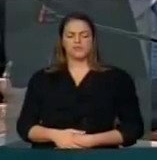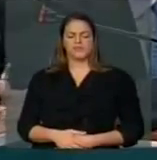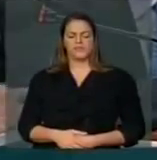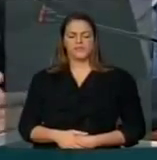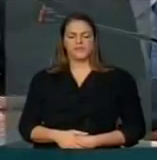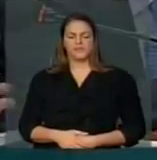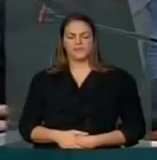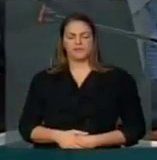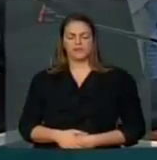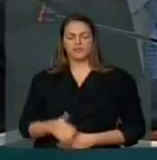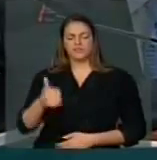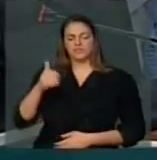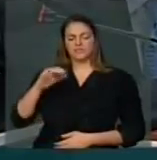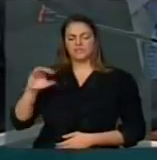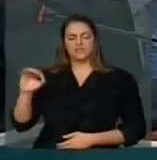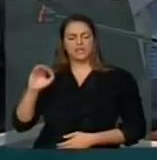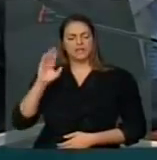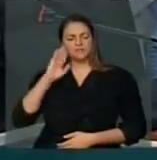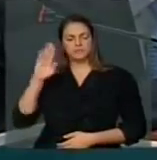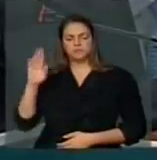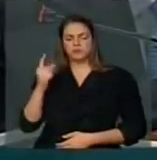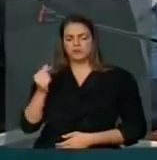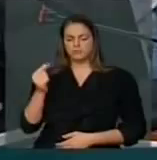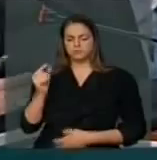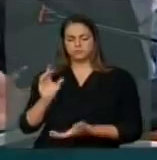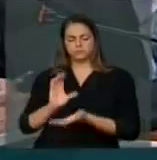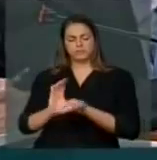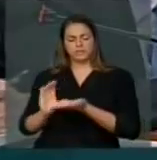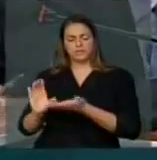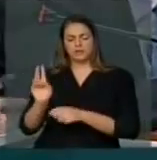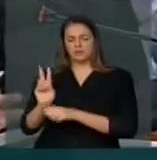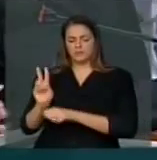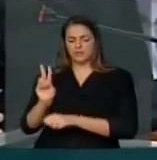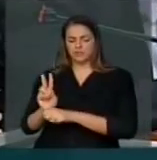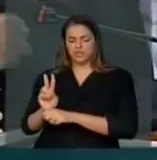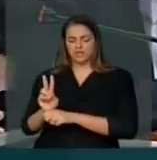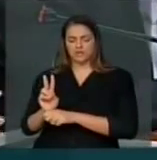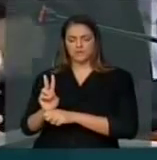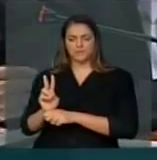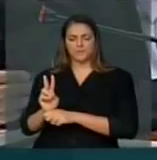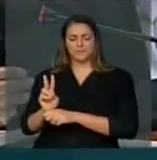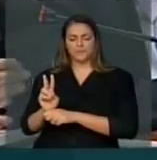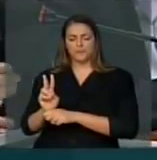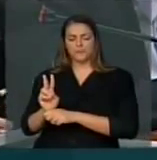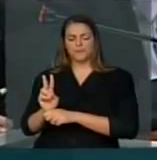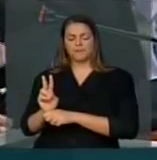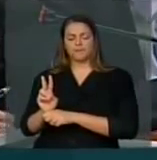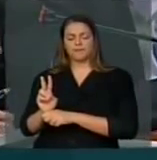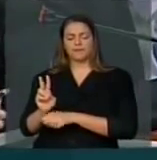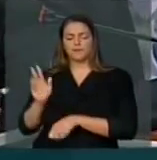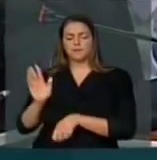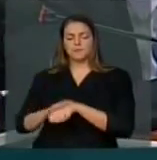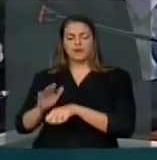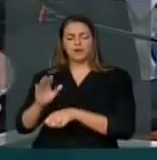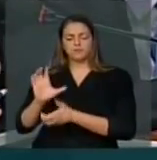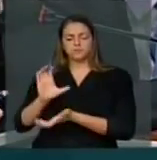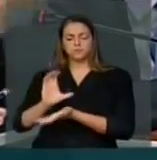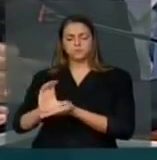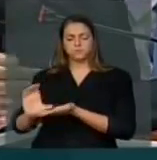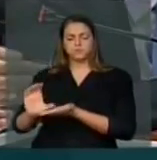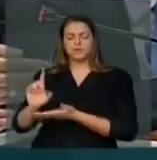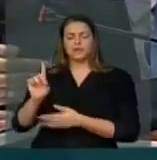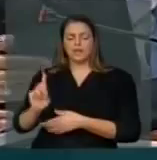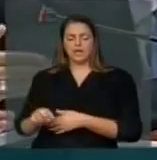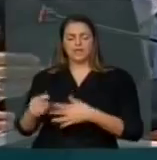comerciais. Dos 10 maiores empréstimos, o maior empréstimo, os maiores financiamentos, são exatamente transações comerciais